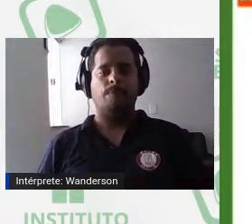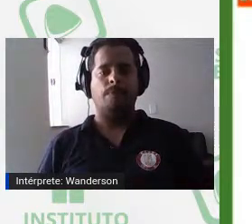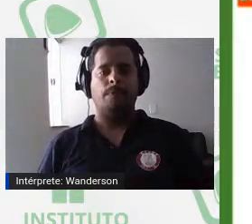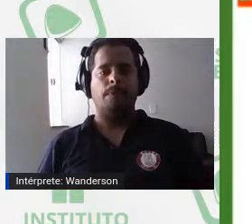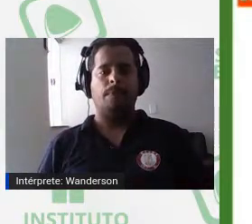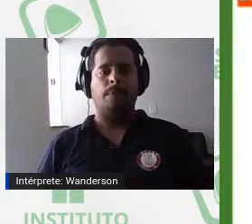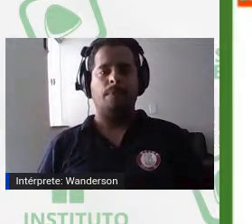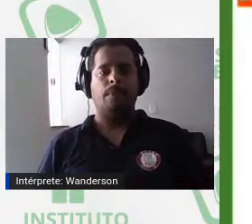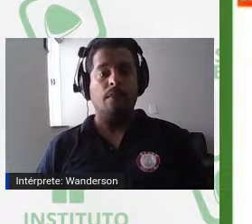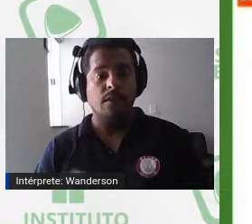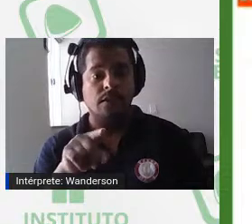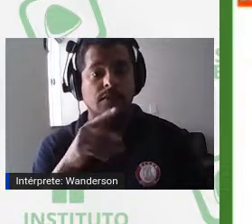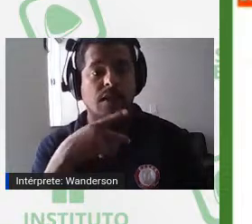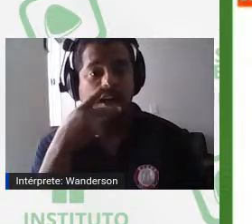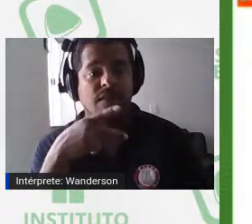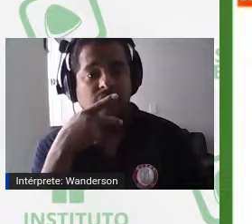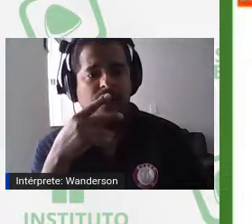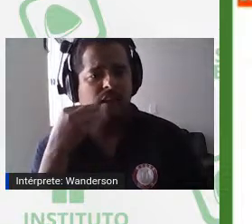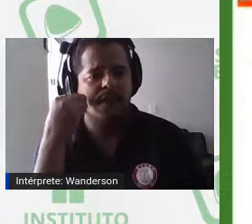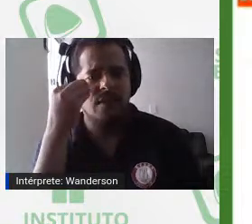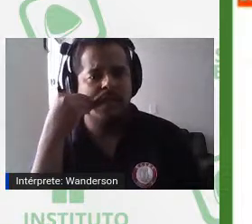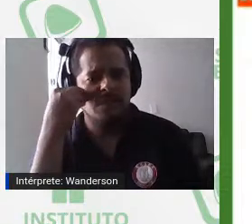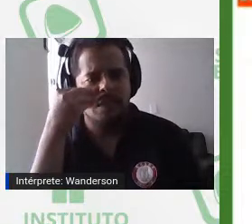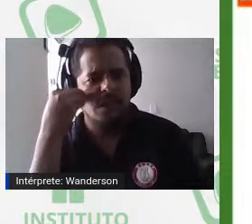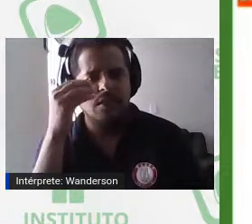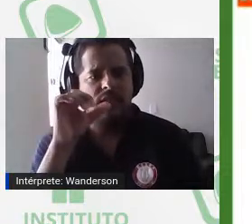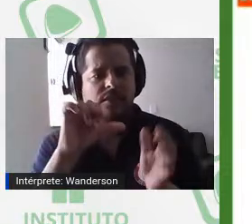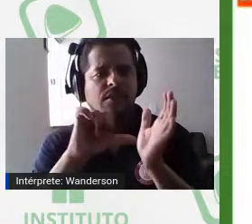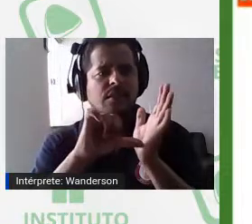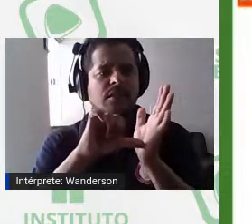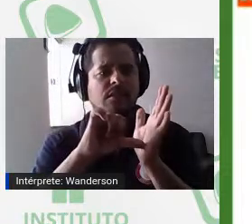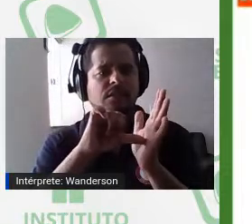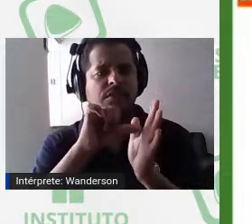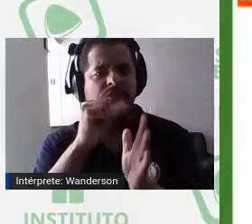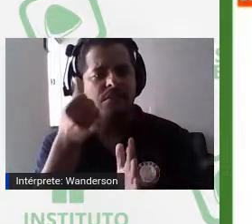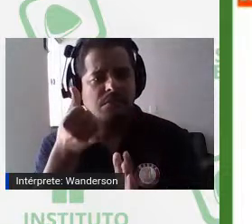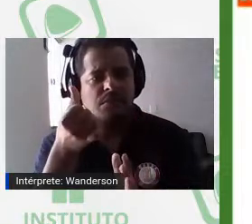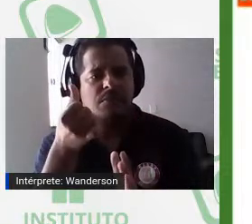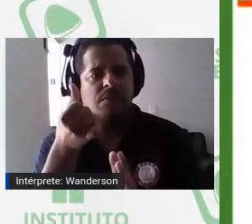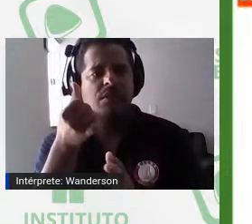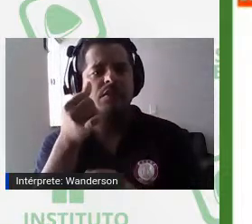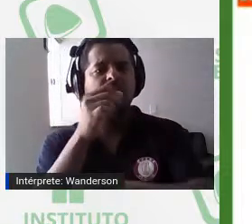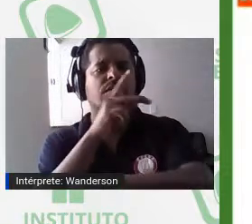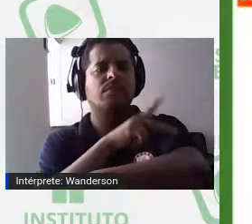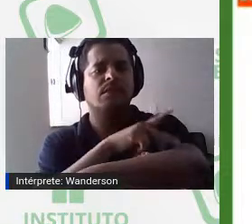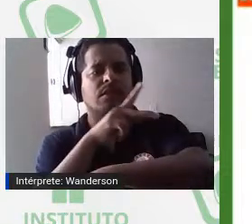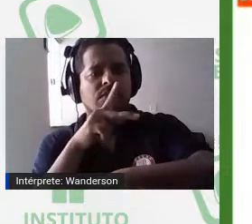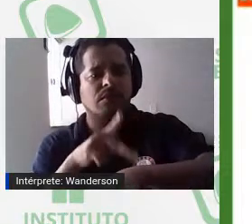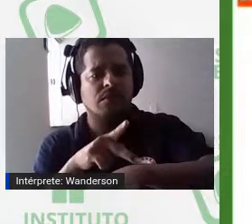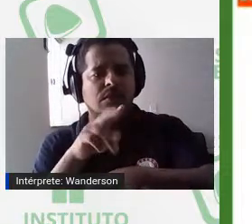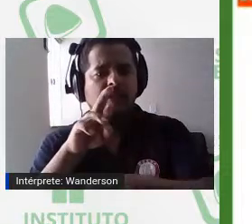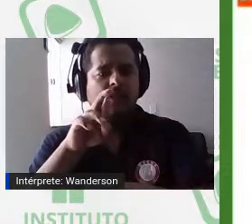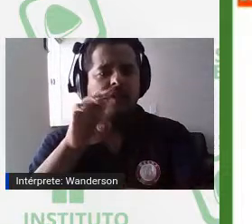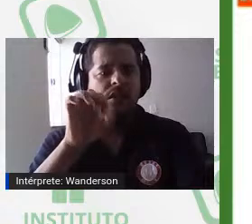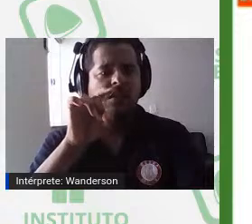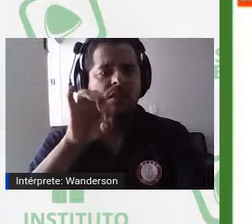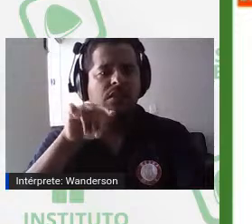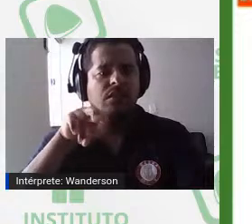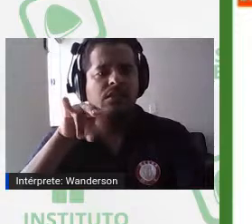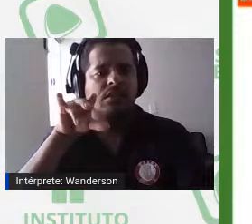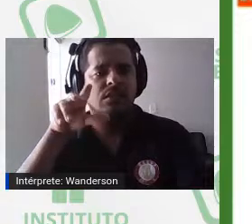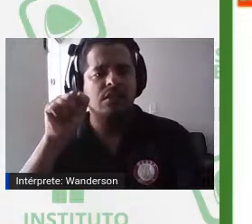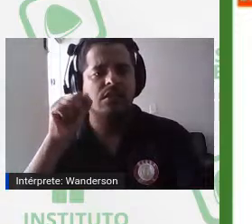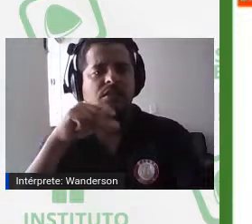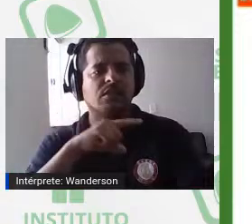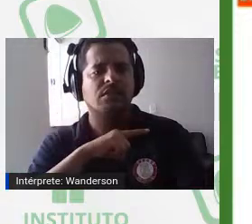A gente vai falar um pouquinho da experiência desse primeiro ciclo da residência pedagógica, que ela aconteceu de forma remota, através do